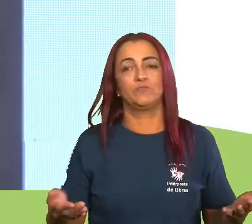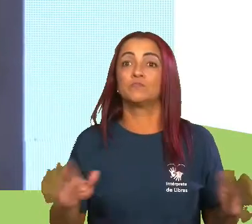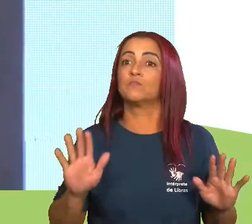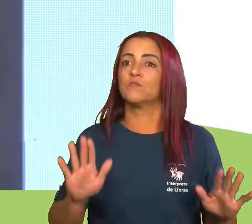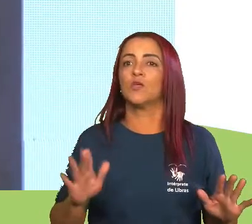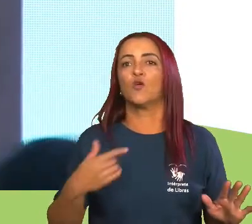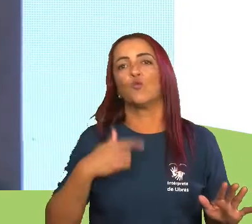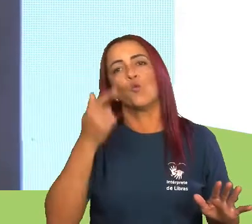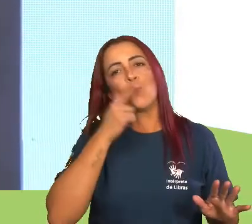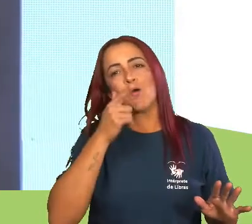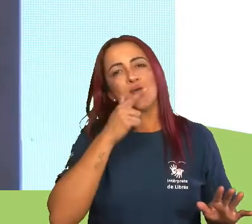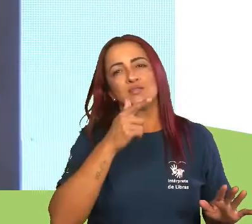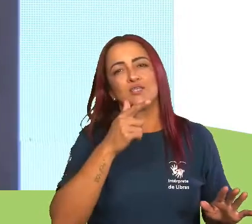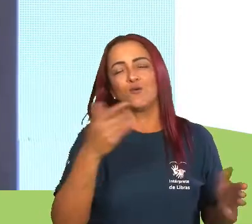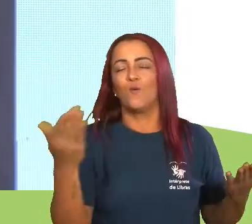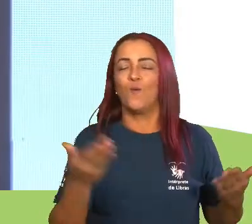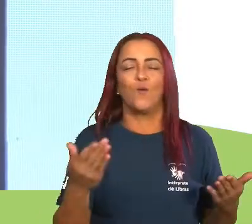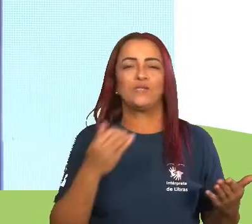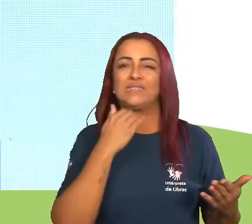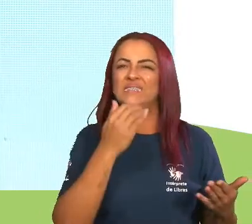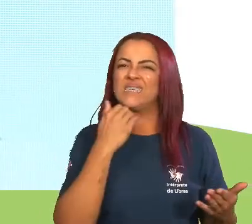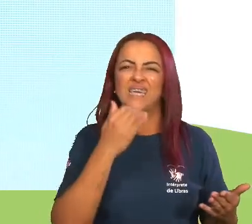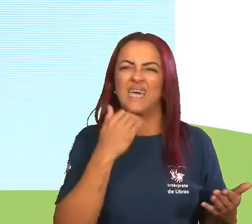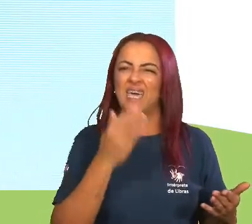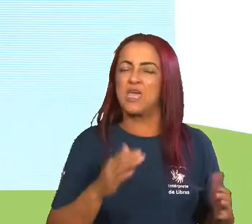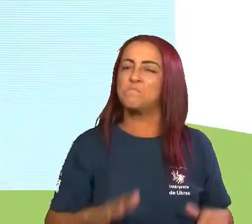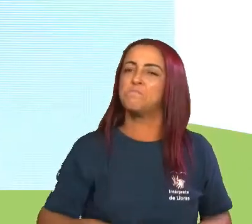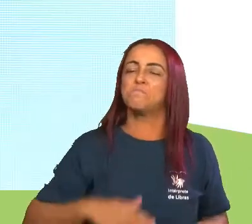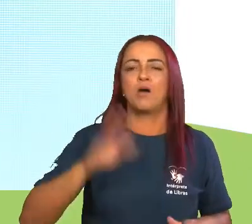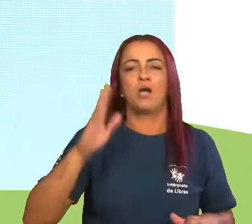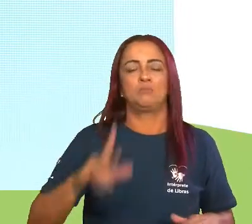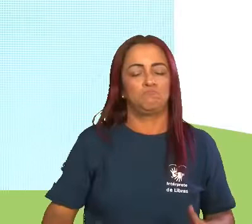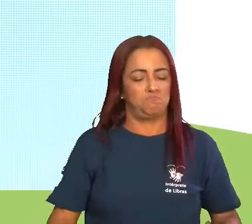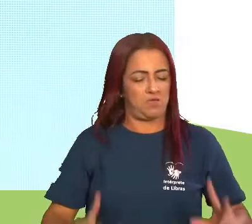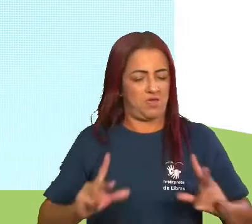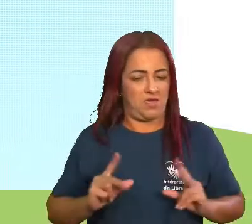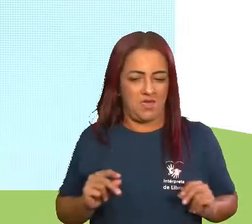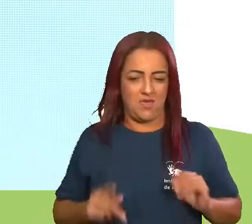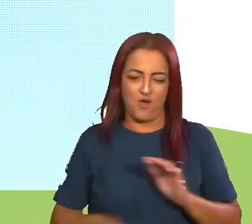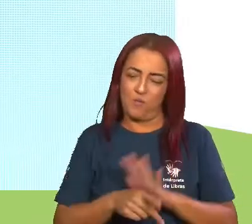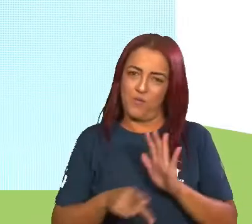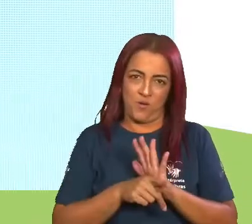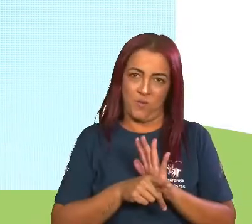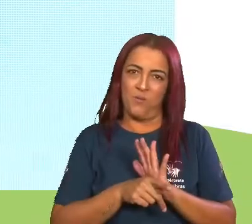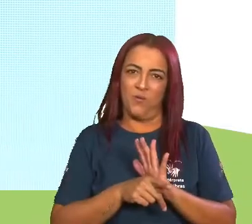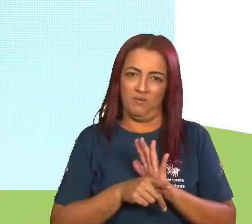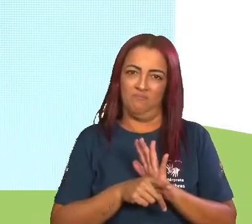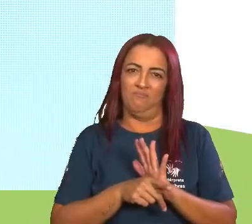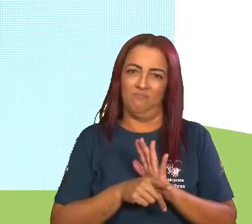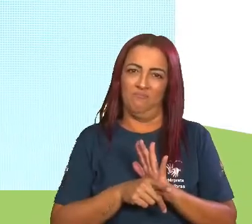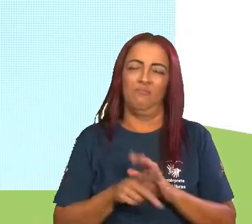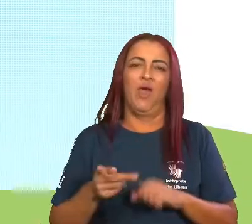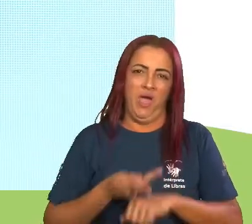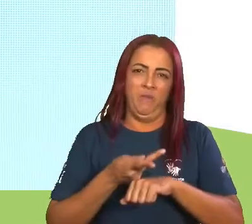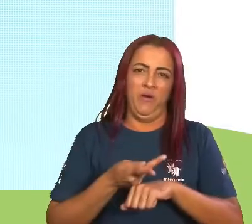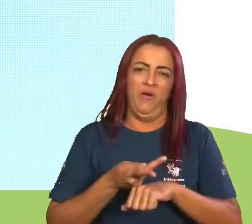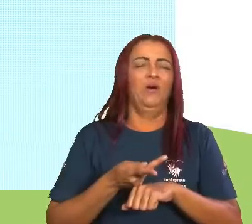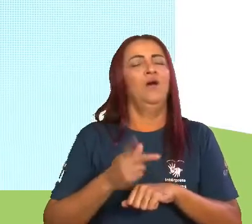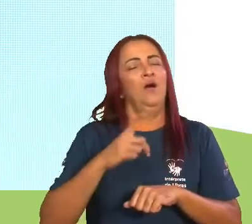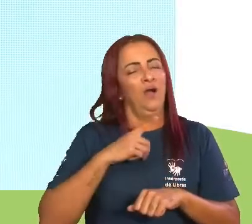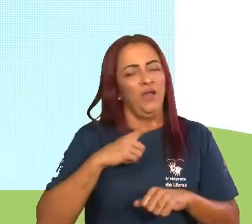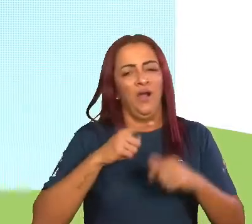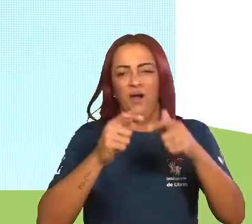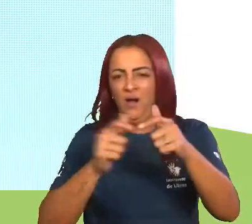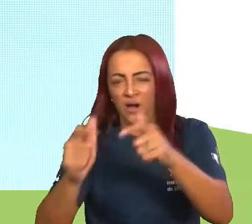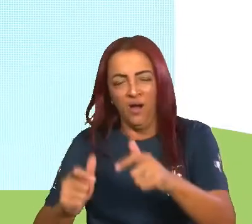Não consigo enxergar hoje ninguém mais merecedor desse prêmio do que ele. Por onde ele